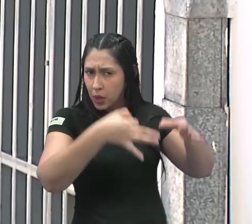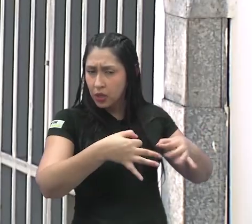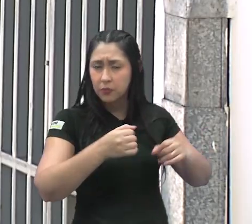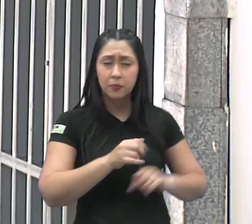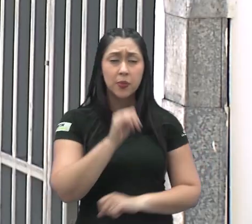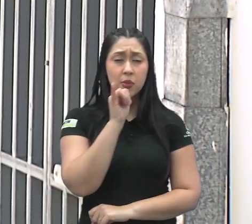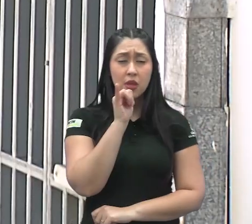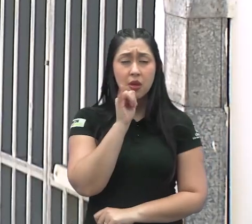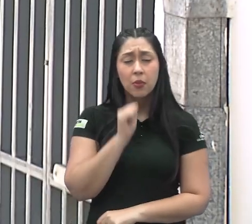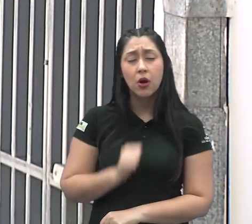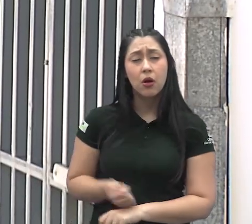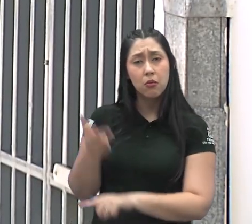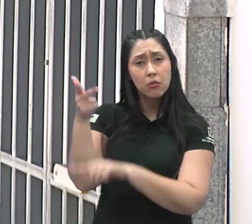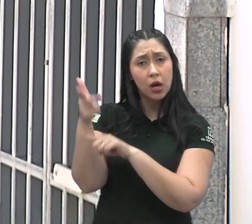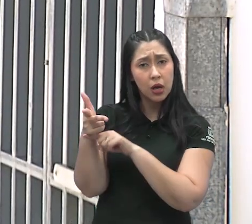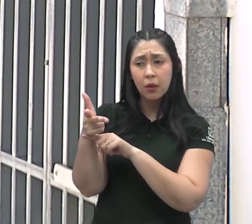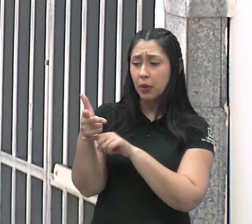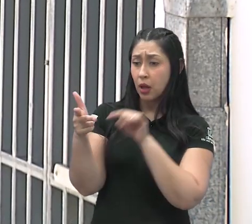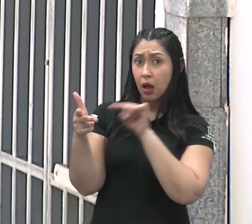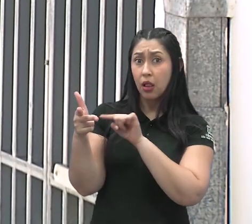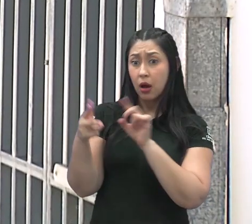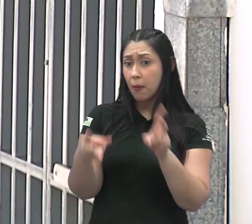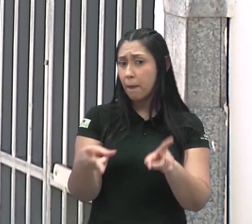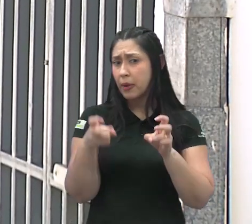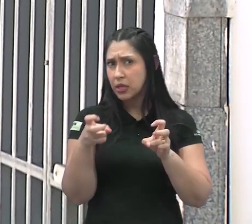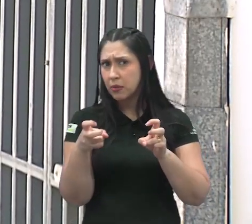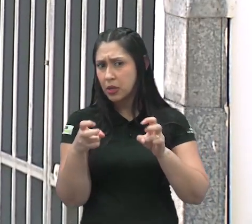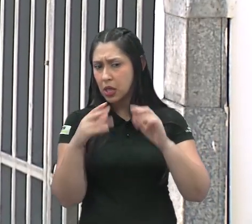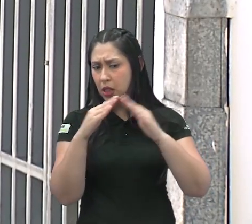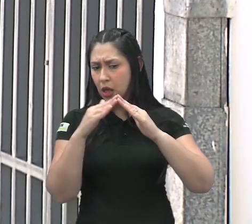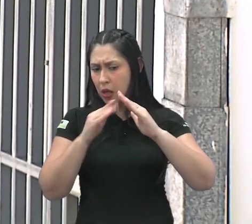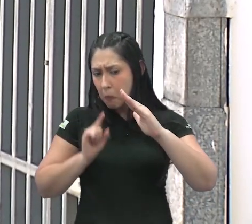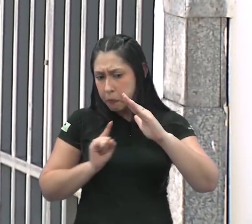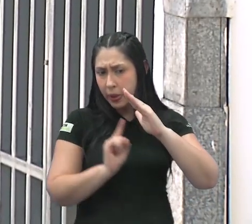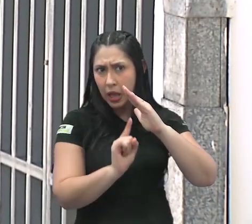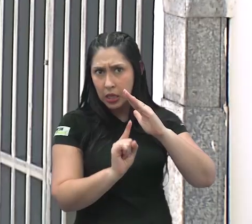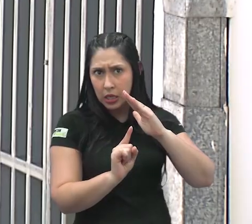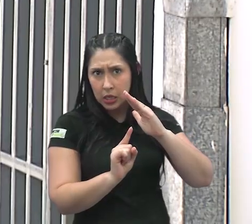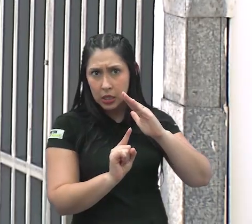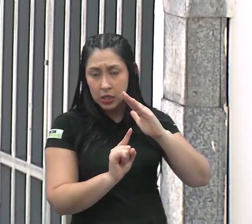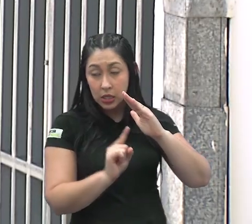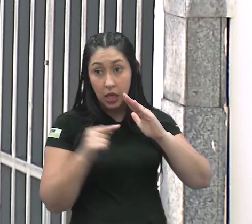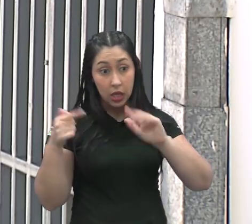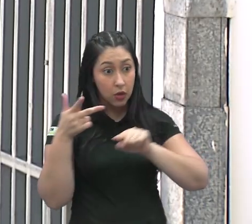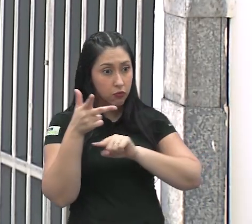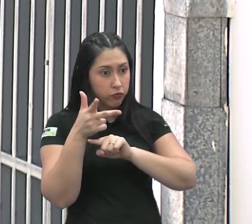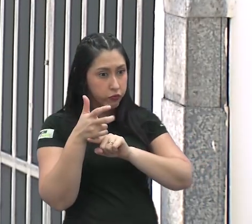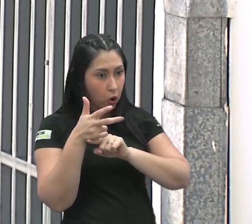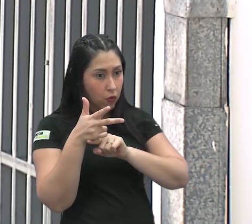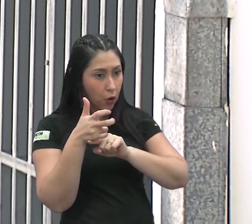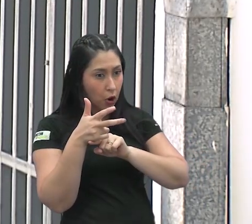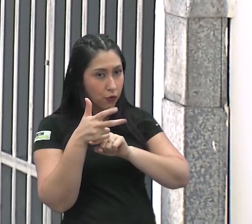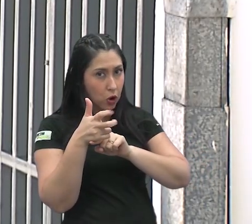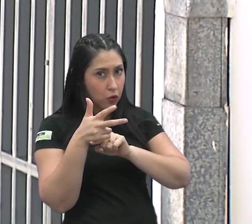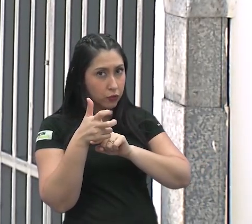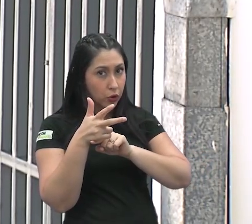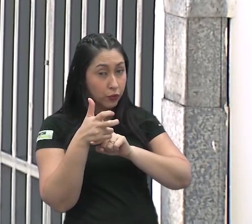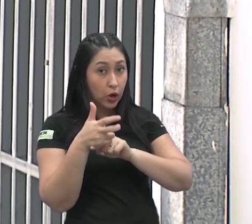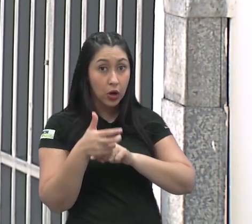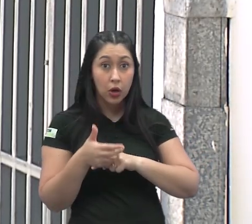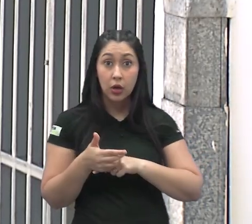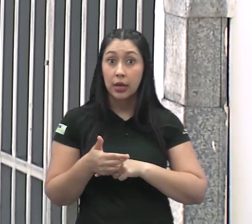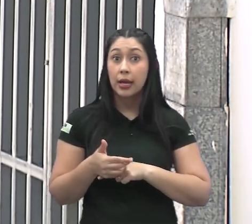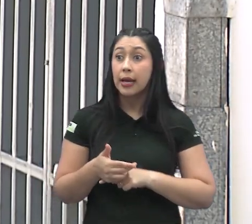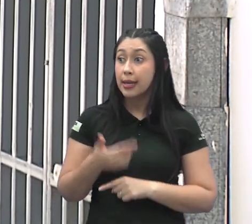bem. Ou seja, uma câmera. Essa câmera, então, tem a função de identificar se alguém entra na sua garagem ou não e começa a gravar e armazenar automaticamente. Lembrando que